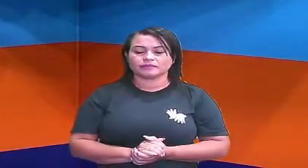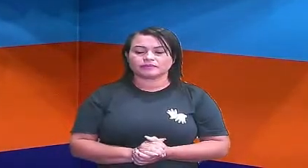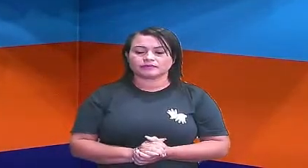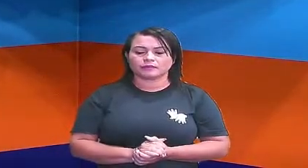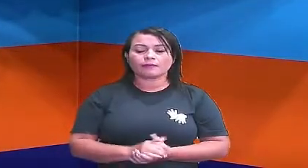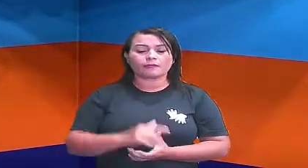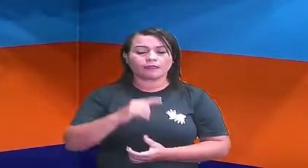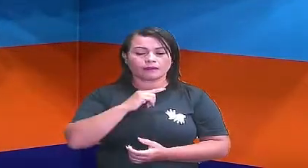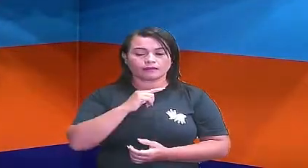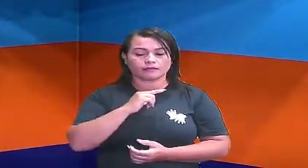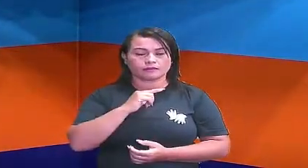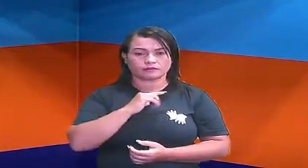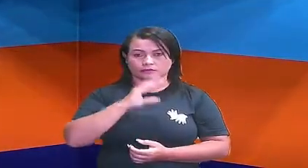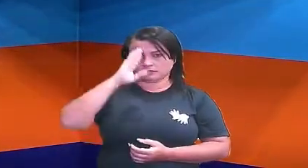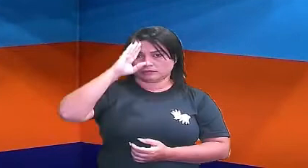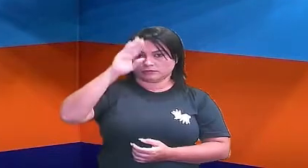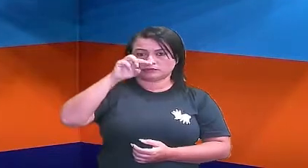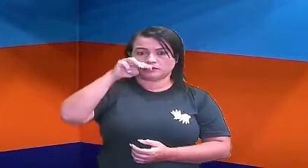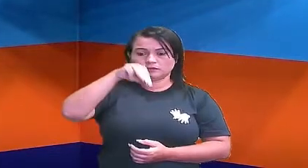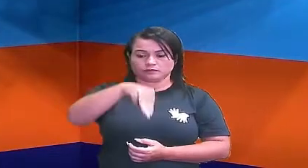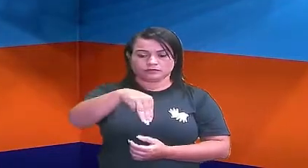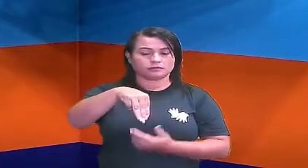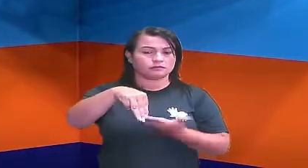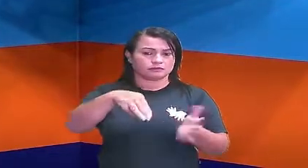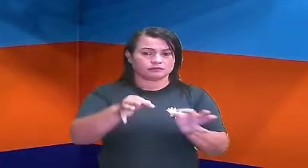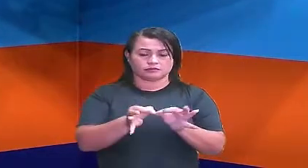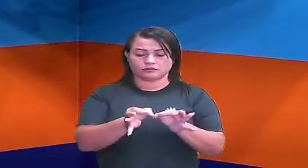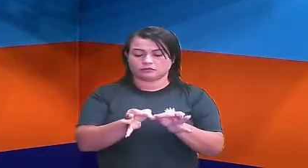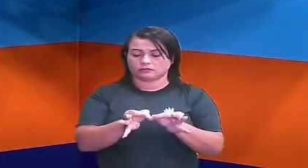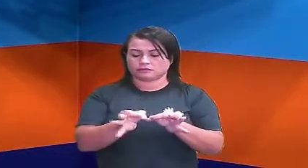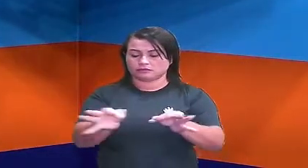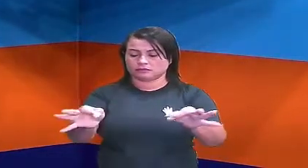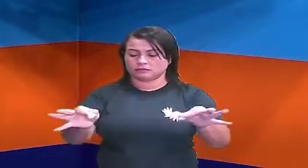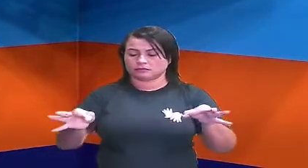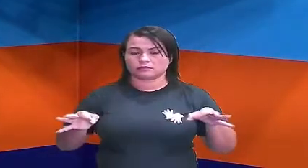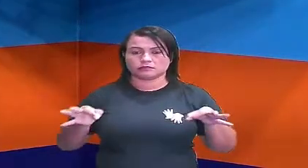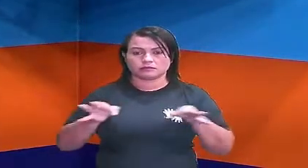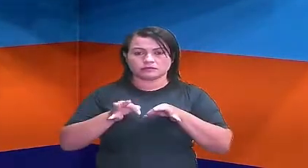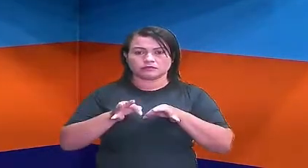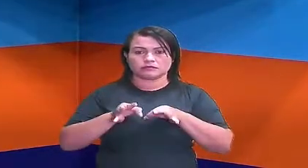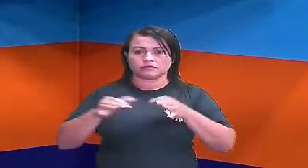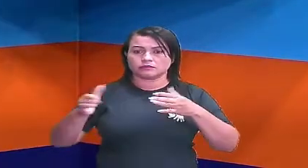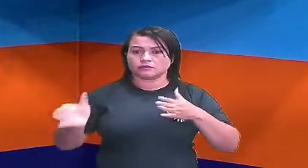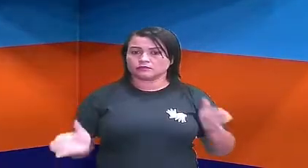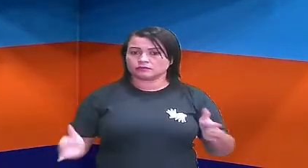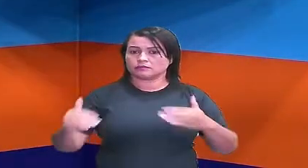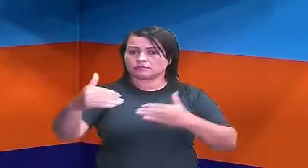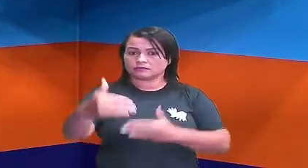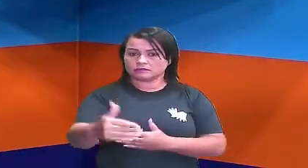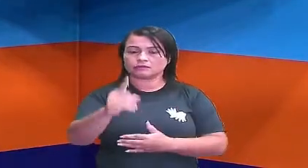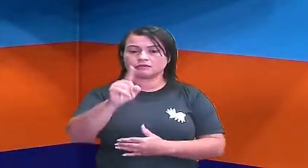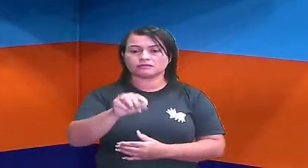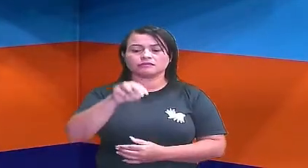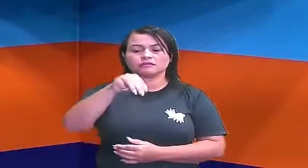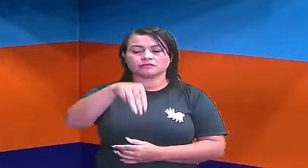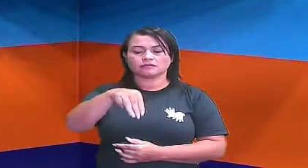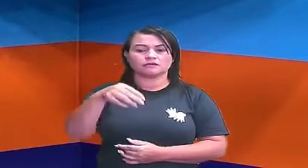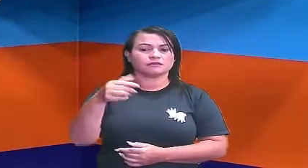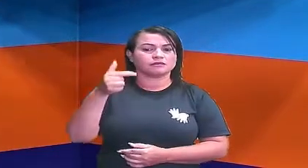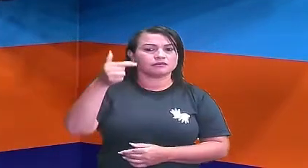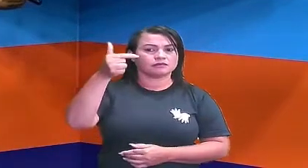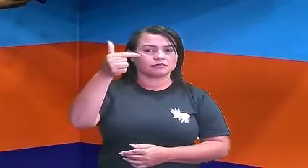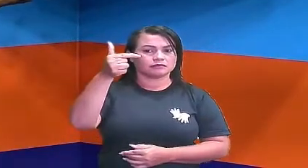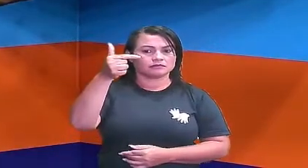A unidade fundamental que mede a medida de superfície é metro